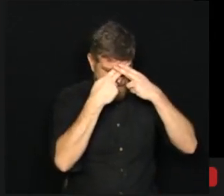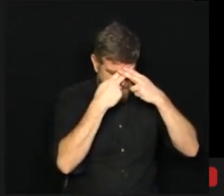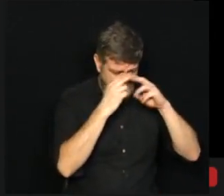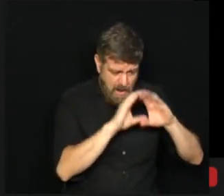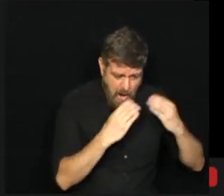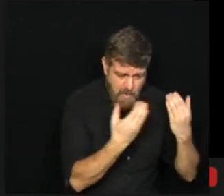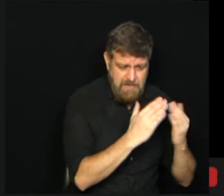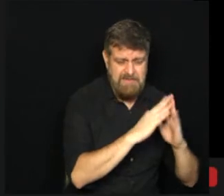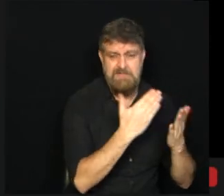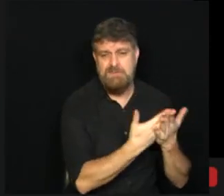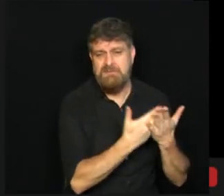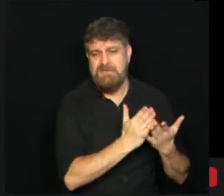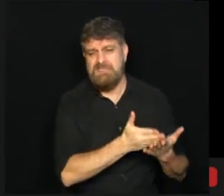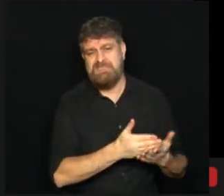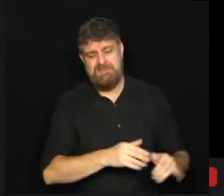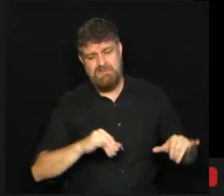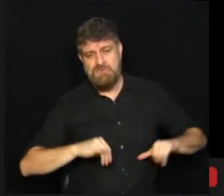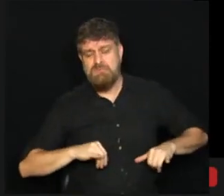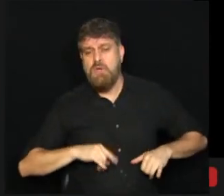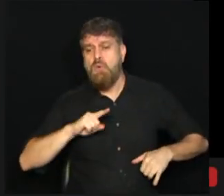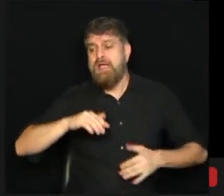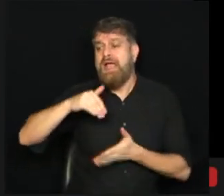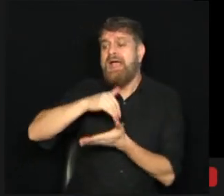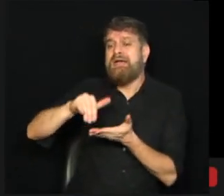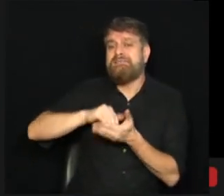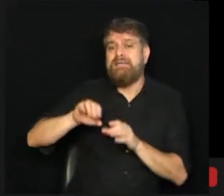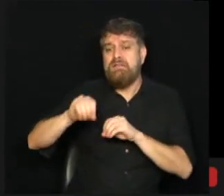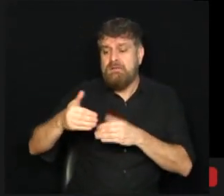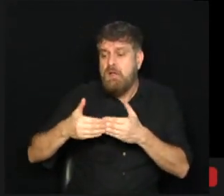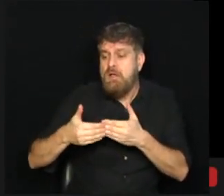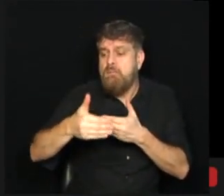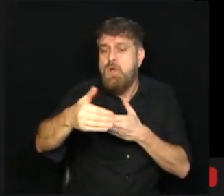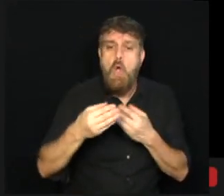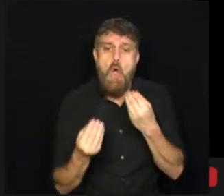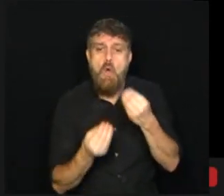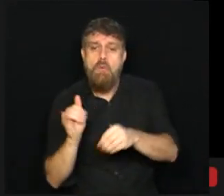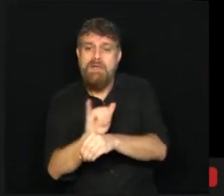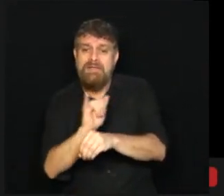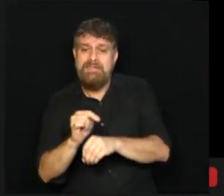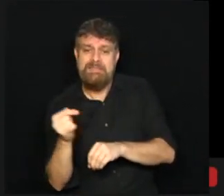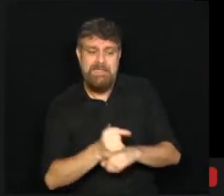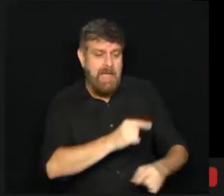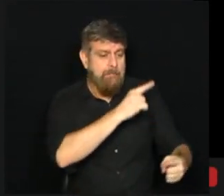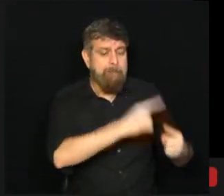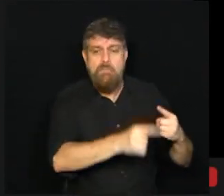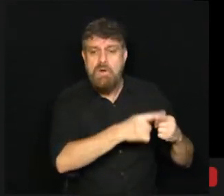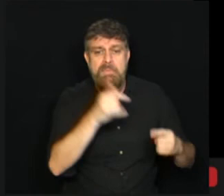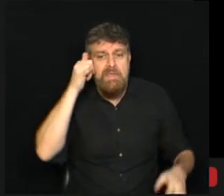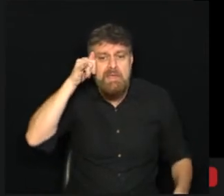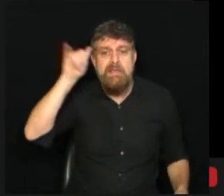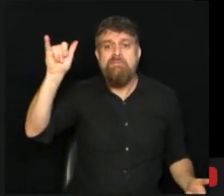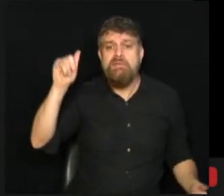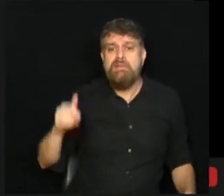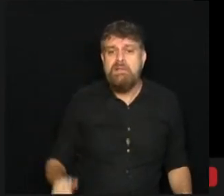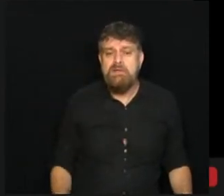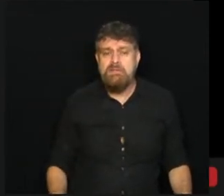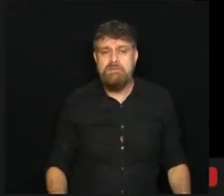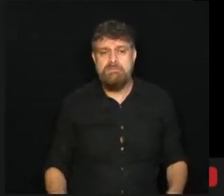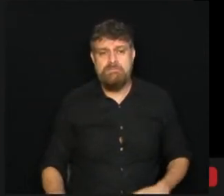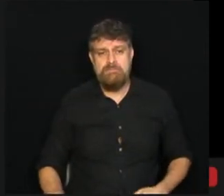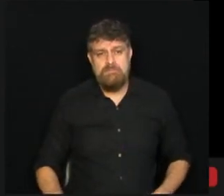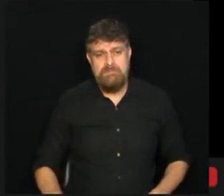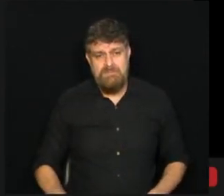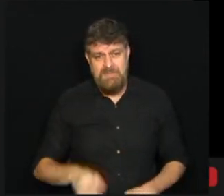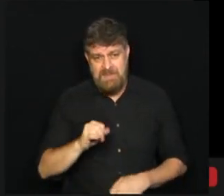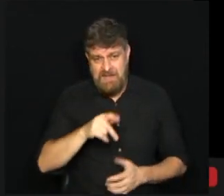se trata do seguinte, o que a Secretaria de Educação vai fazer daqui para frente para impedir que esse tipo de coisa continue acontecendo? Se